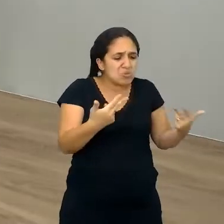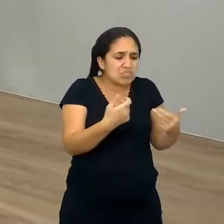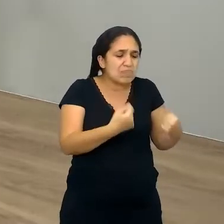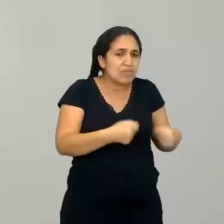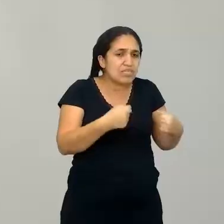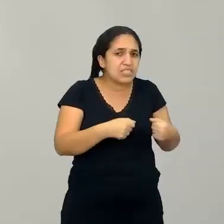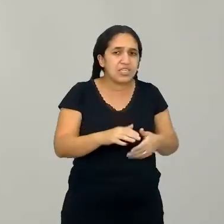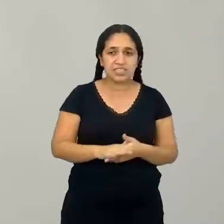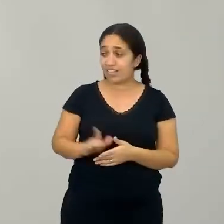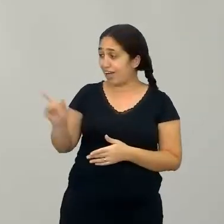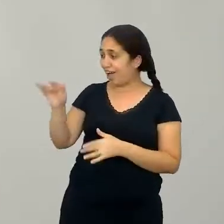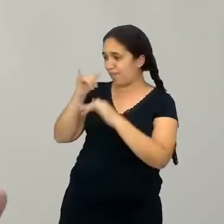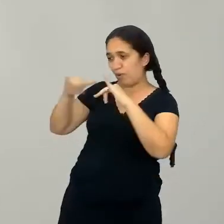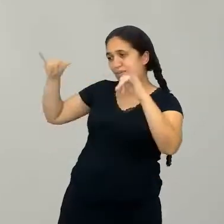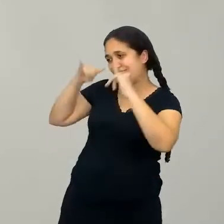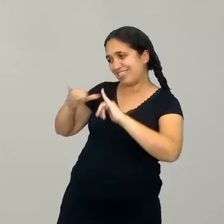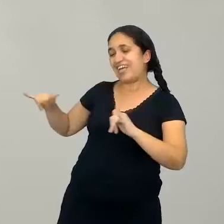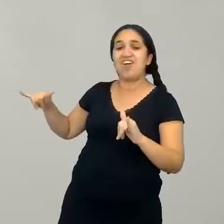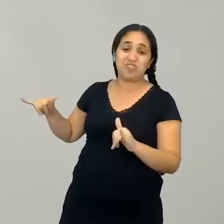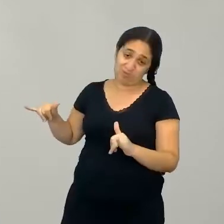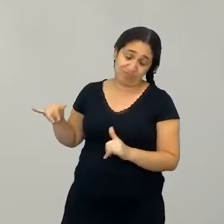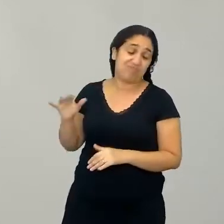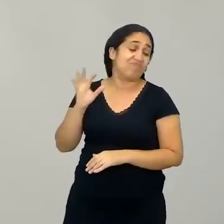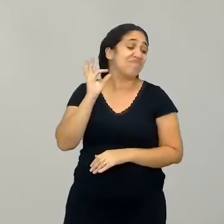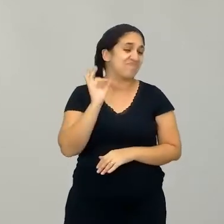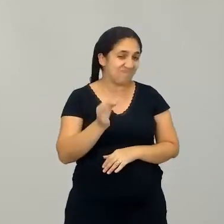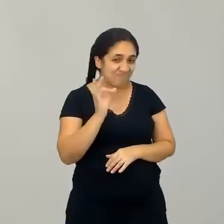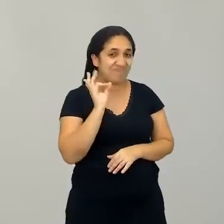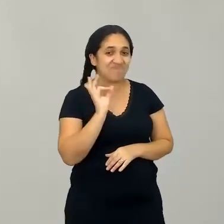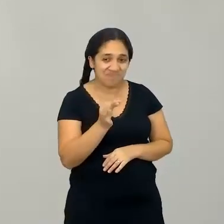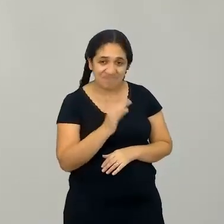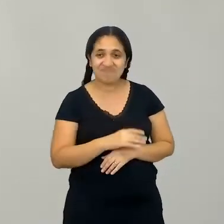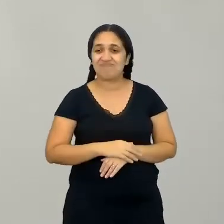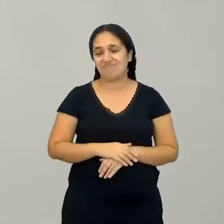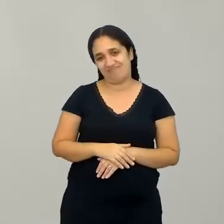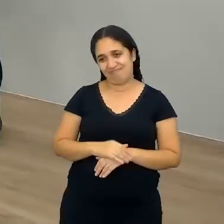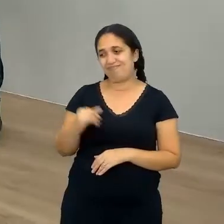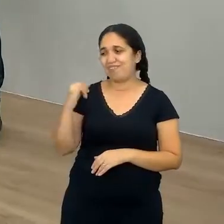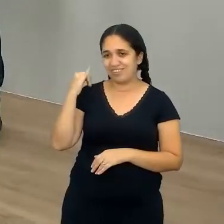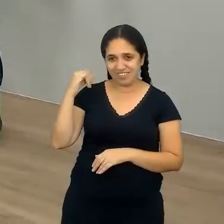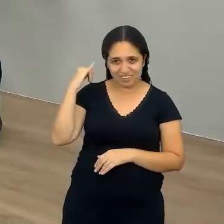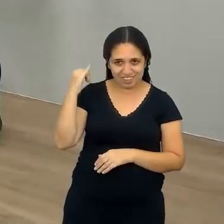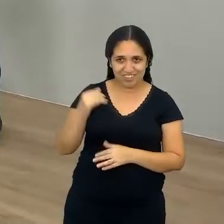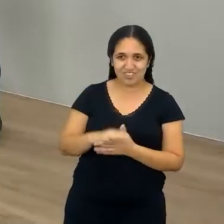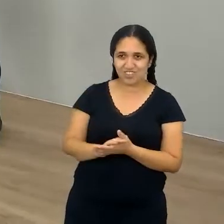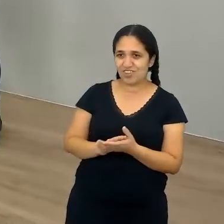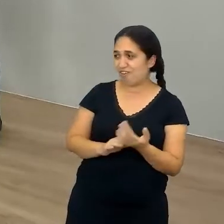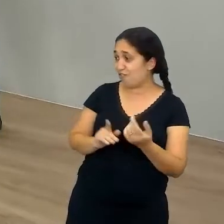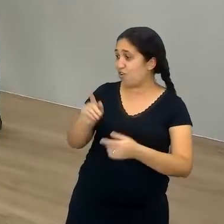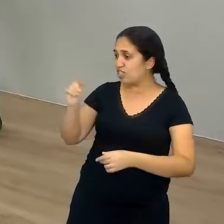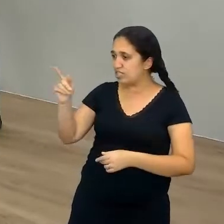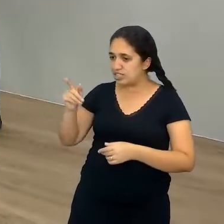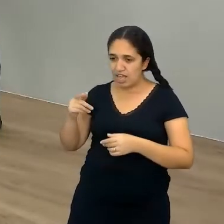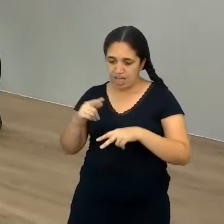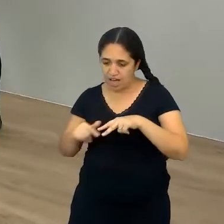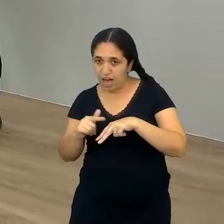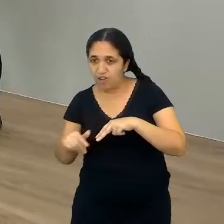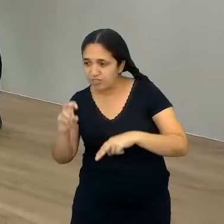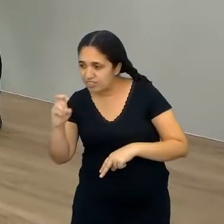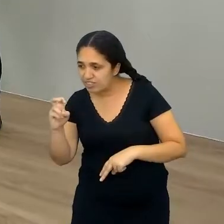A publicidade. A publicidade. A publicidade é fundamental. Ele vai dizer assim, você tem 5 calças? Não é o